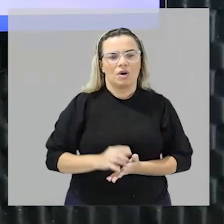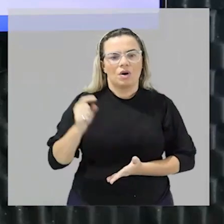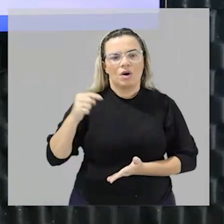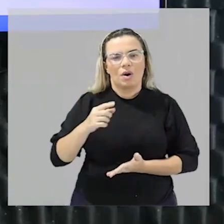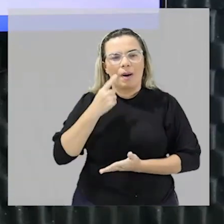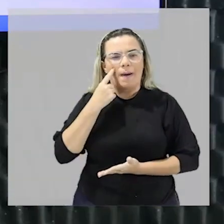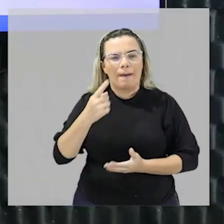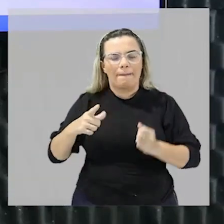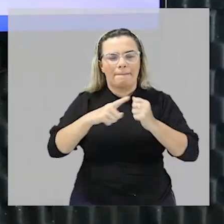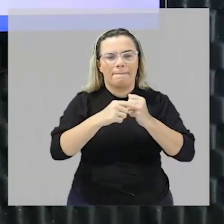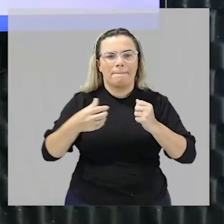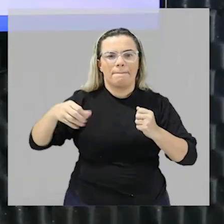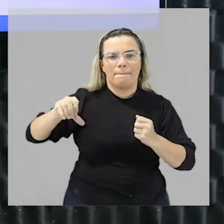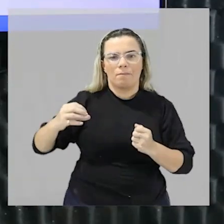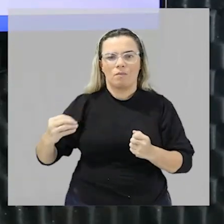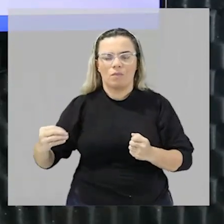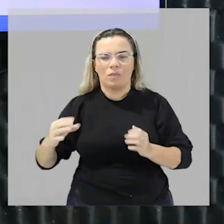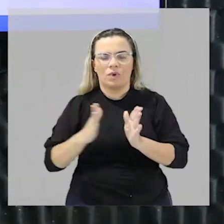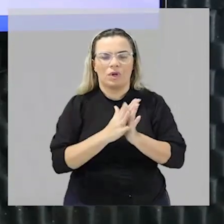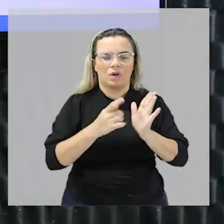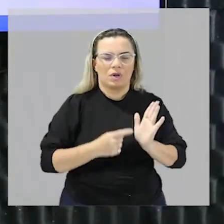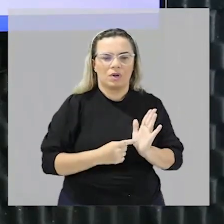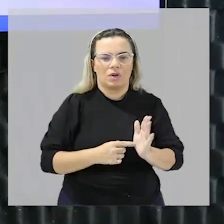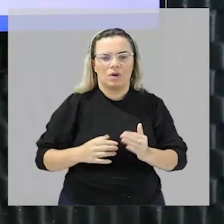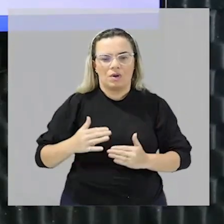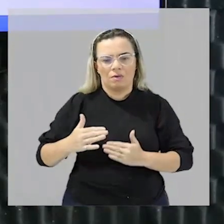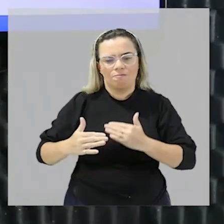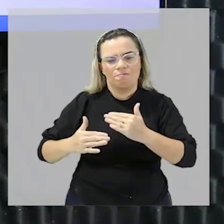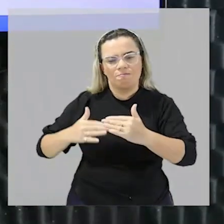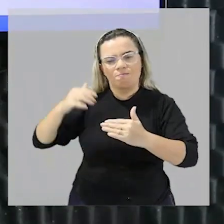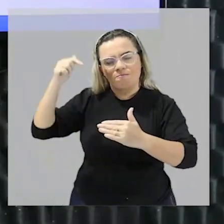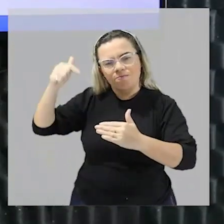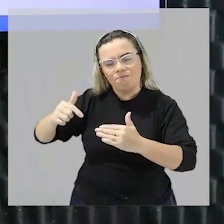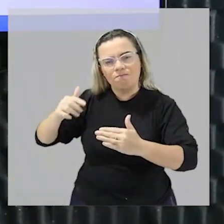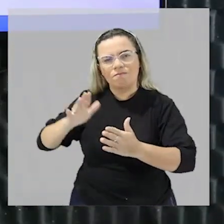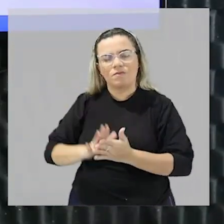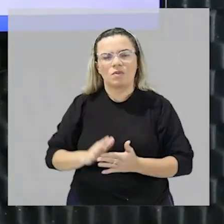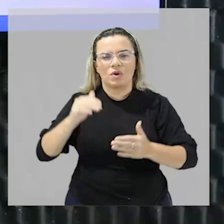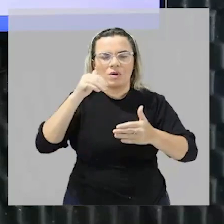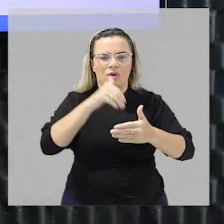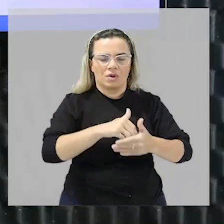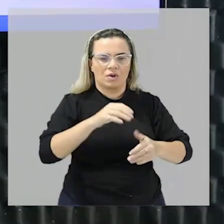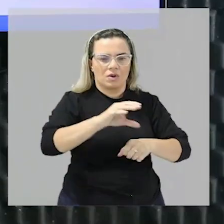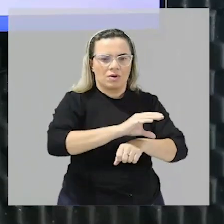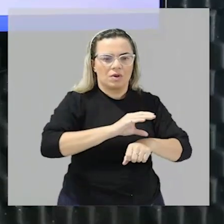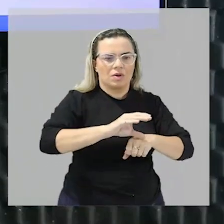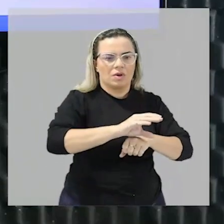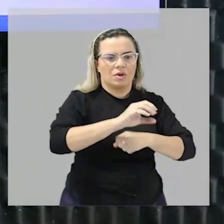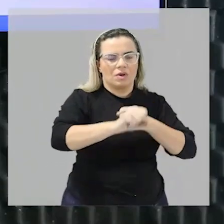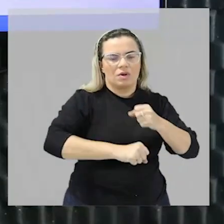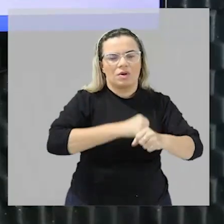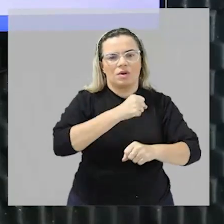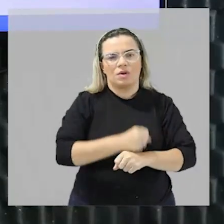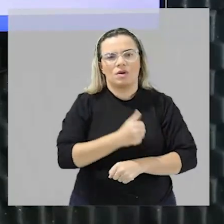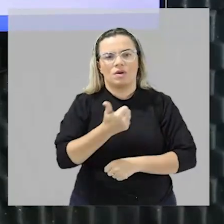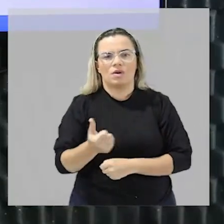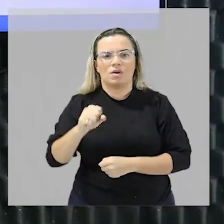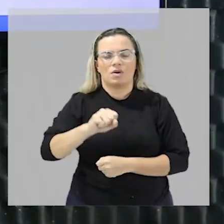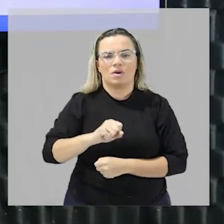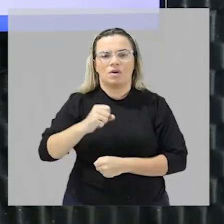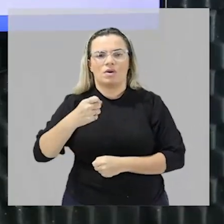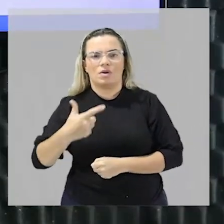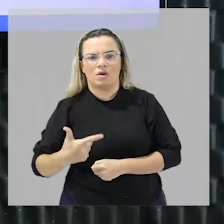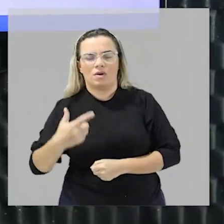90, ele já nos mostra que o processo eleitoral brasileiro, garantido pela Constituição de 1824,